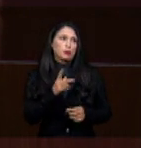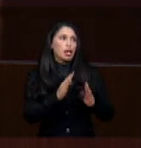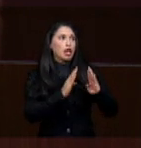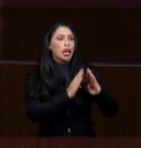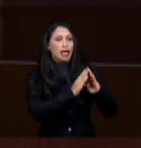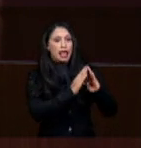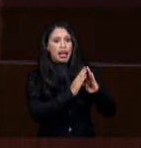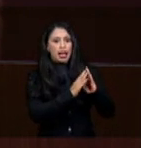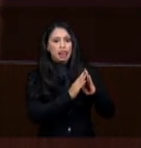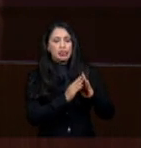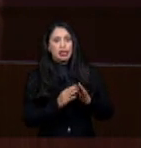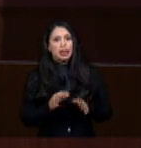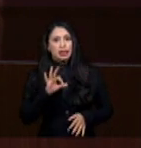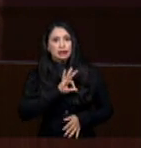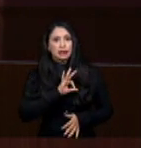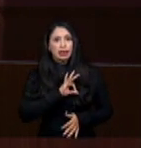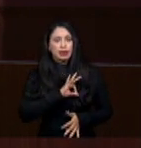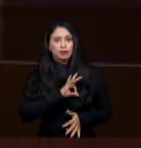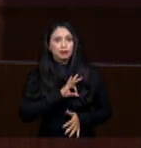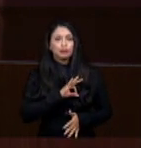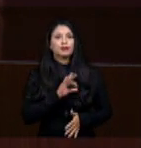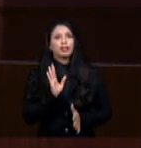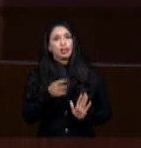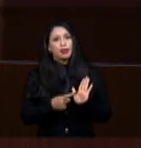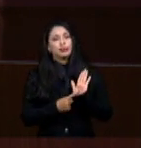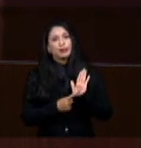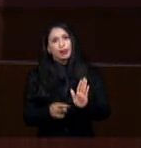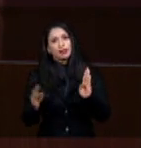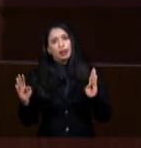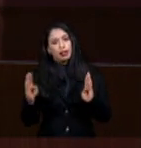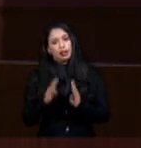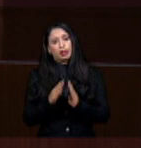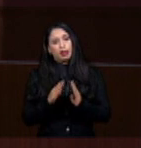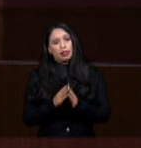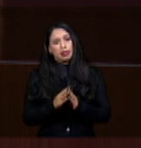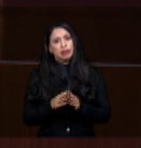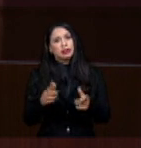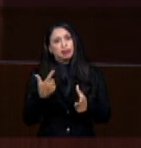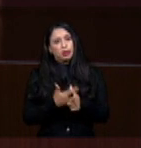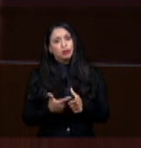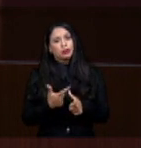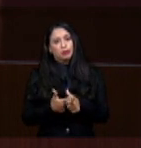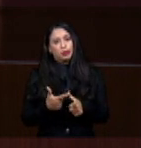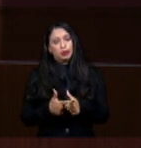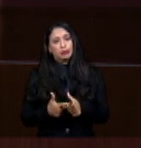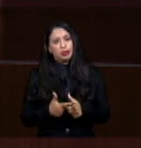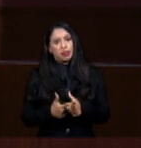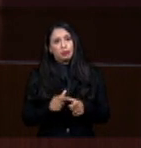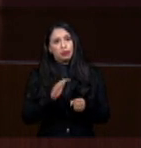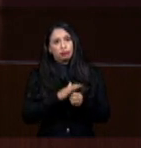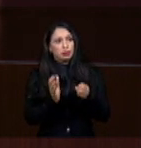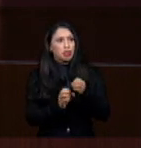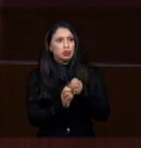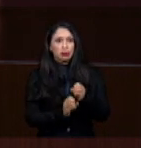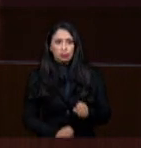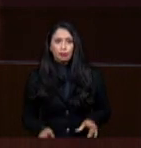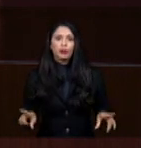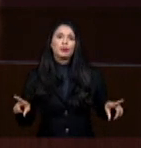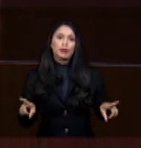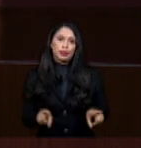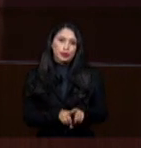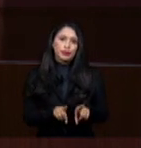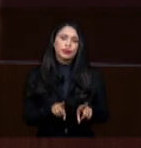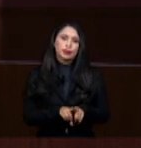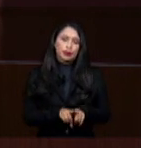e de nível de renda Já sugerem que as condições habitacionais são gramáticas e o acesso a saneamento também